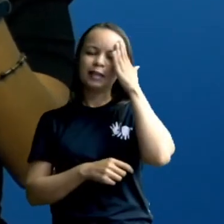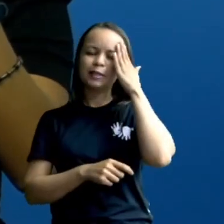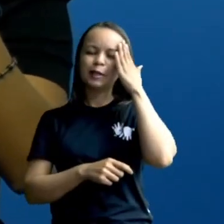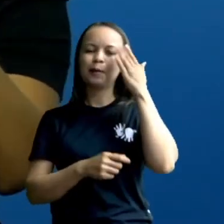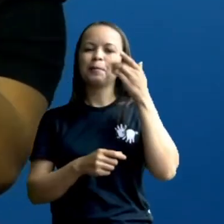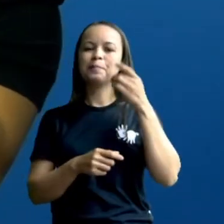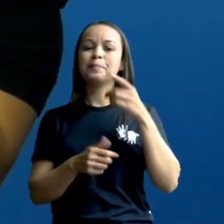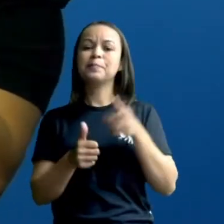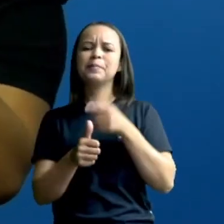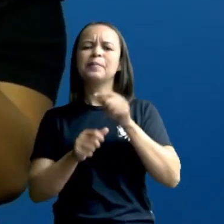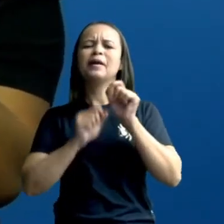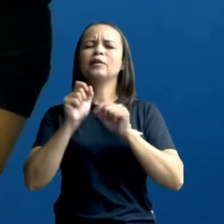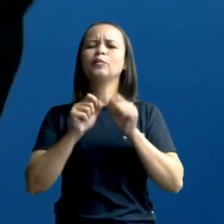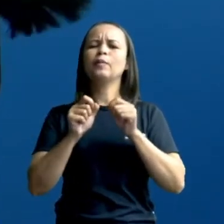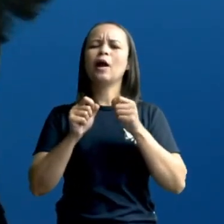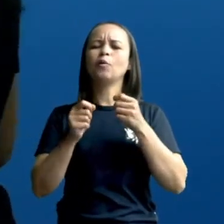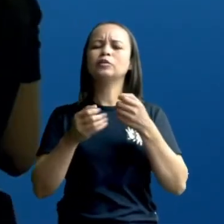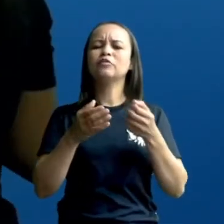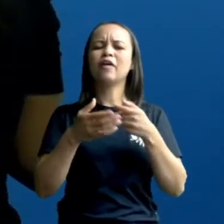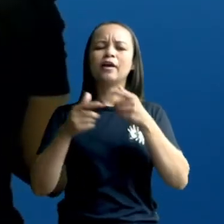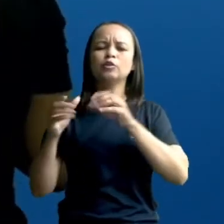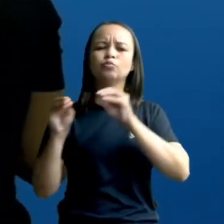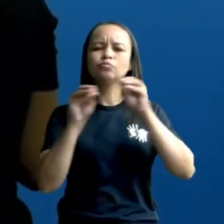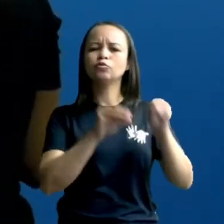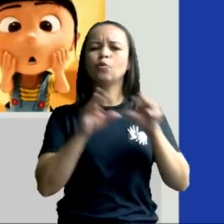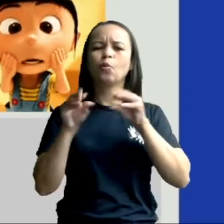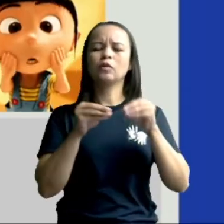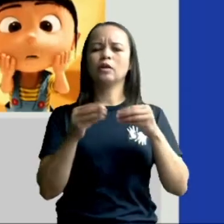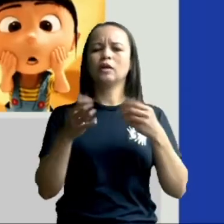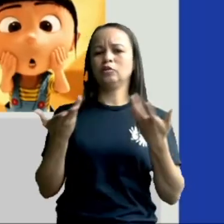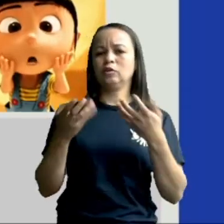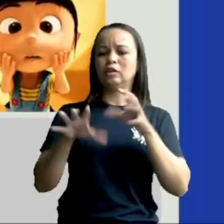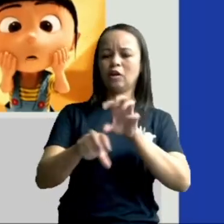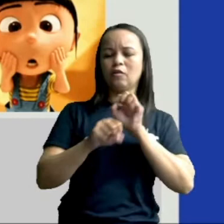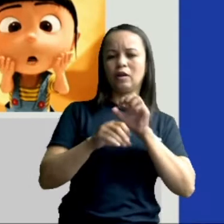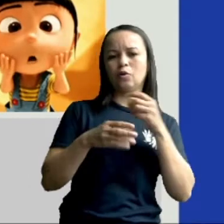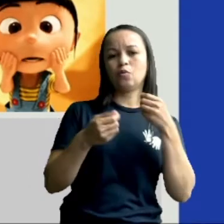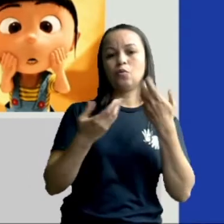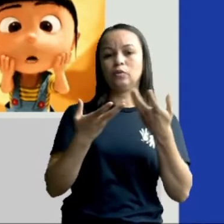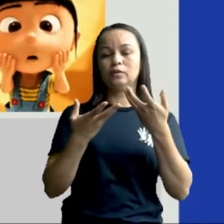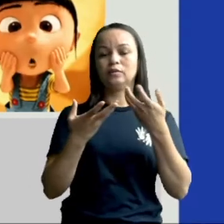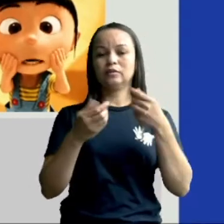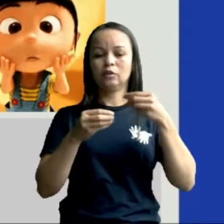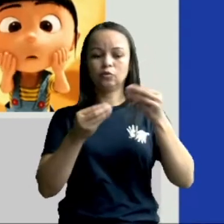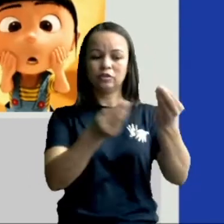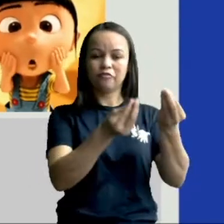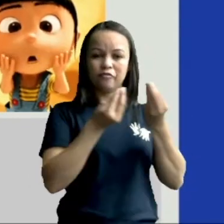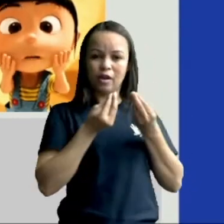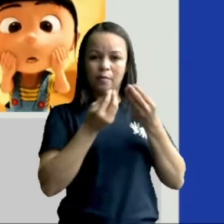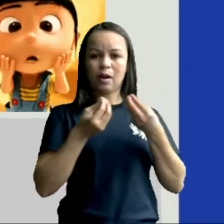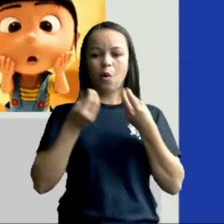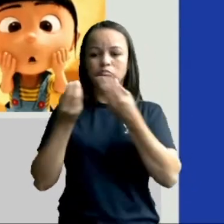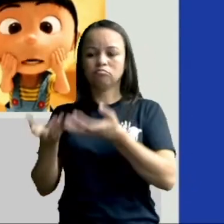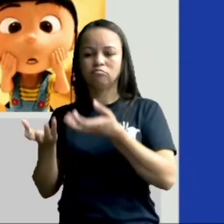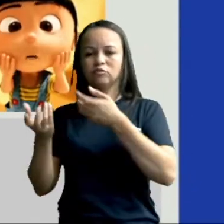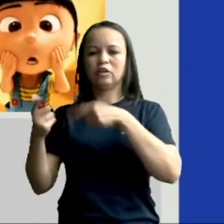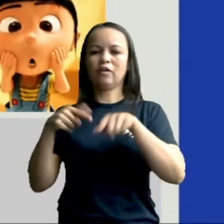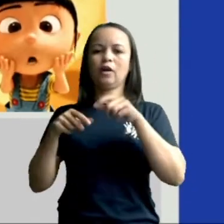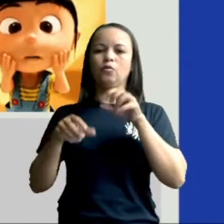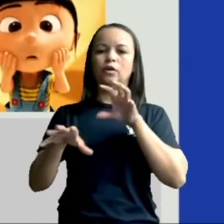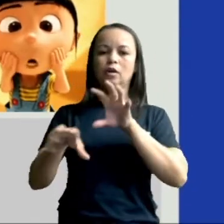que é, para onde vai tudo, né? O que é, de onde vem e para onde vai o que consumimos. Vamos lá. Etapas de uma